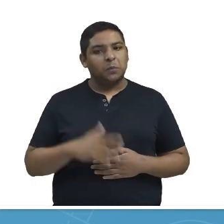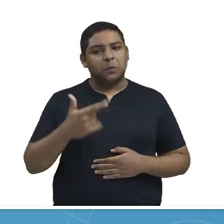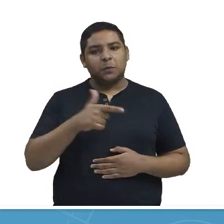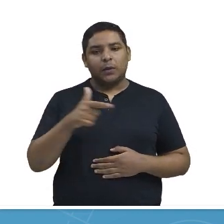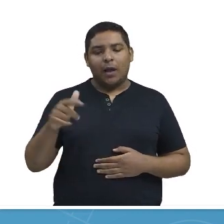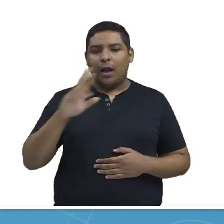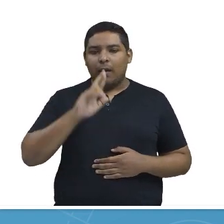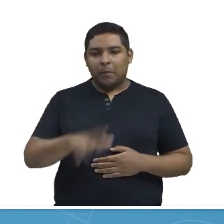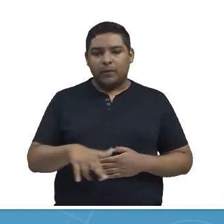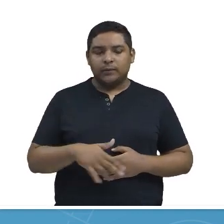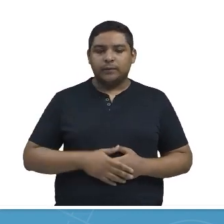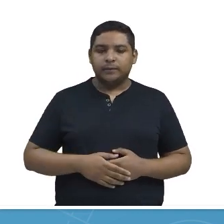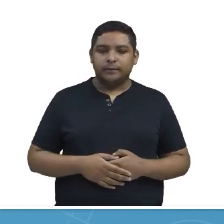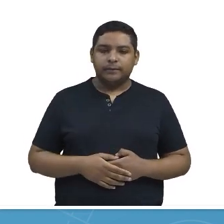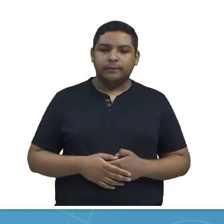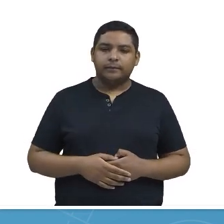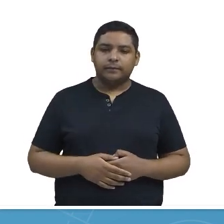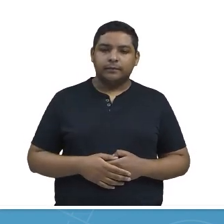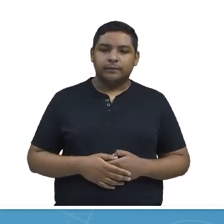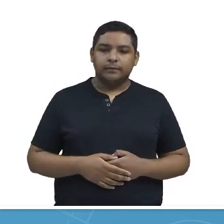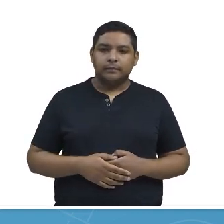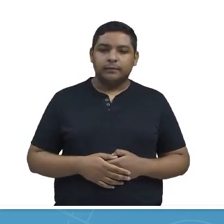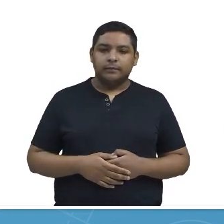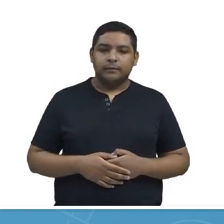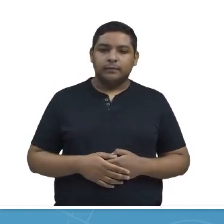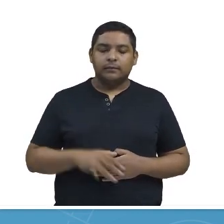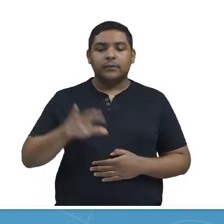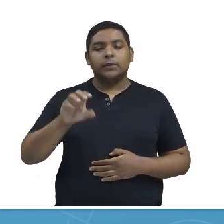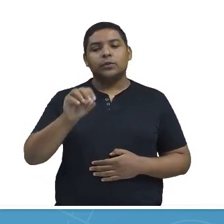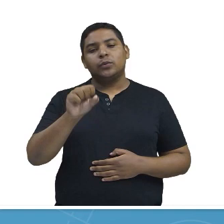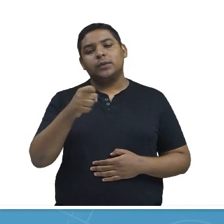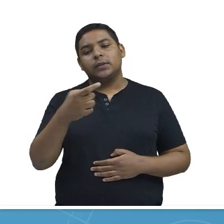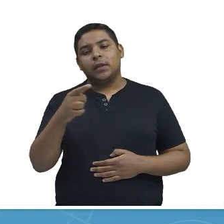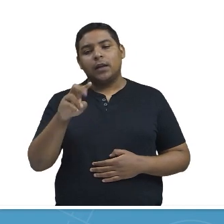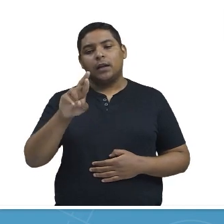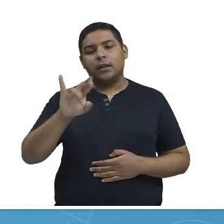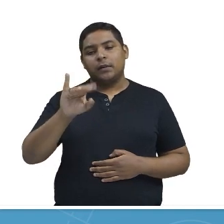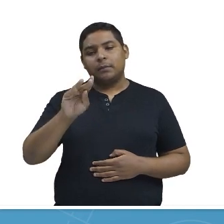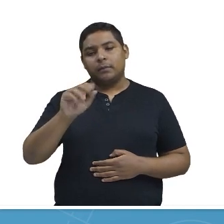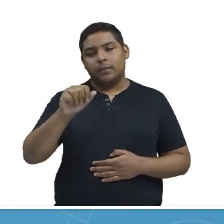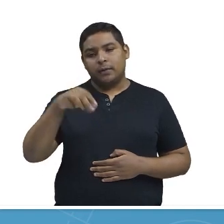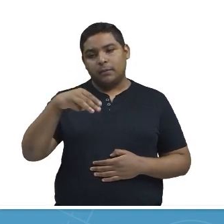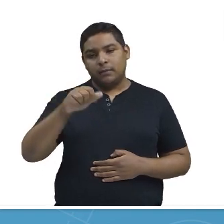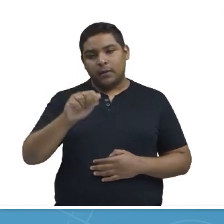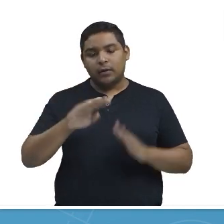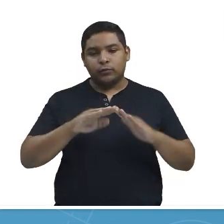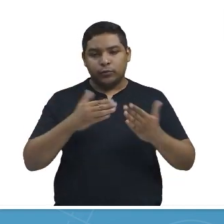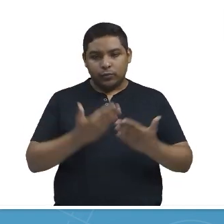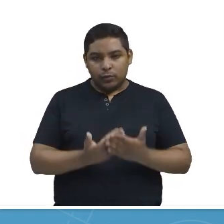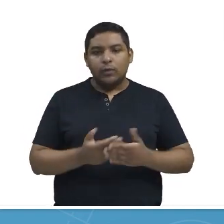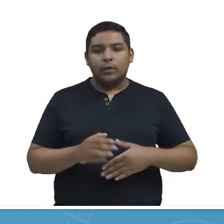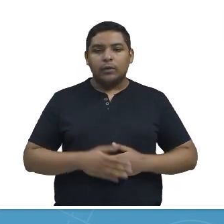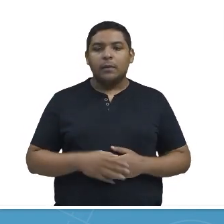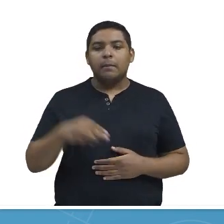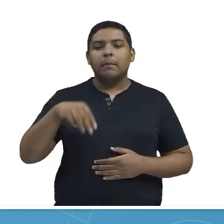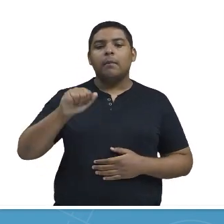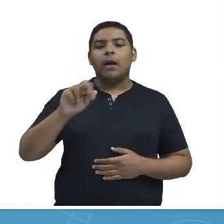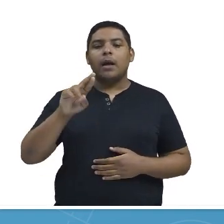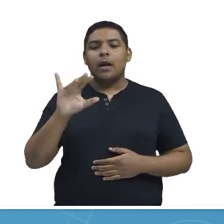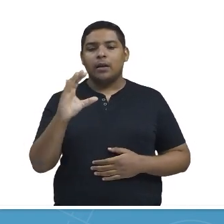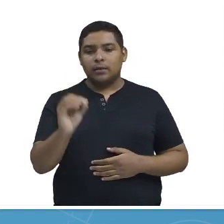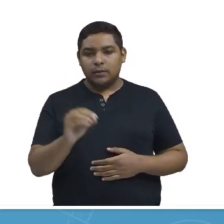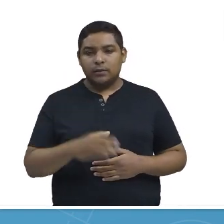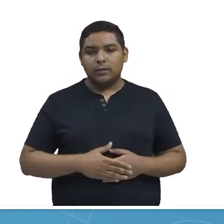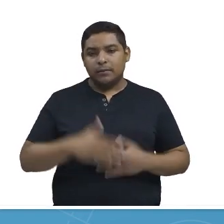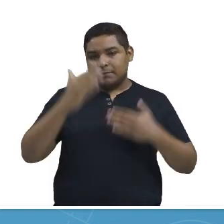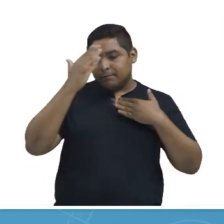mais nada. Escola Estadual Professor José Ribamar da Costa. Foi o Márcio aqui que postou a question number 1, letter A. Thank